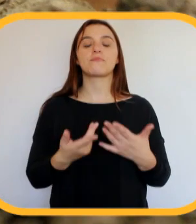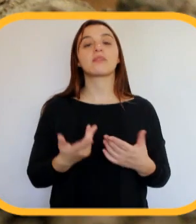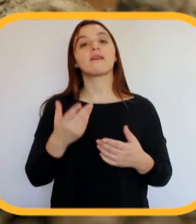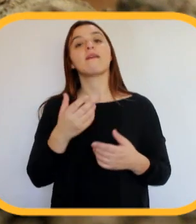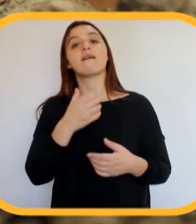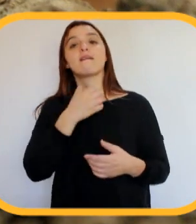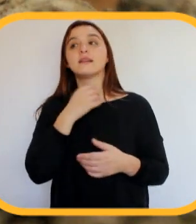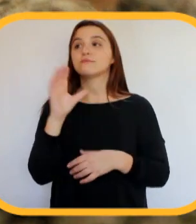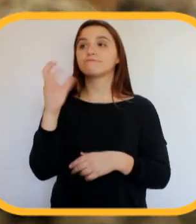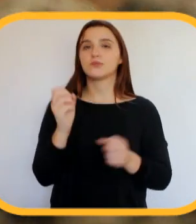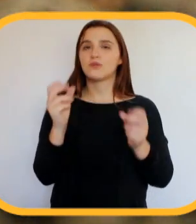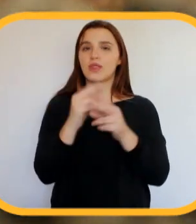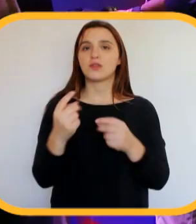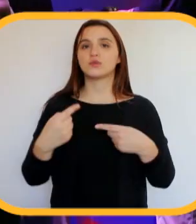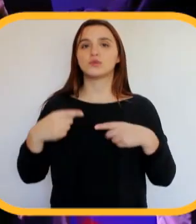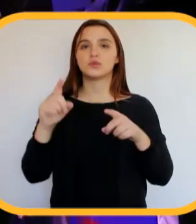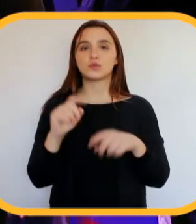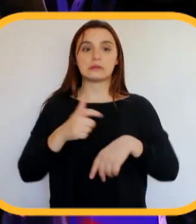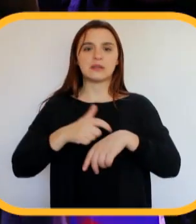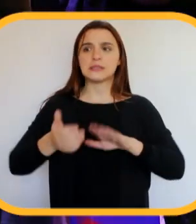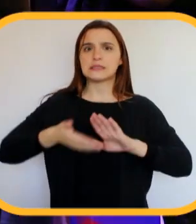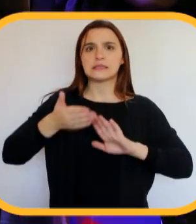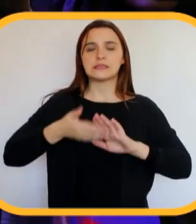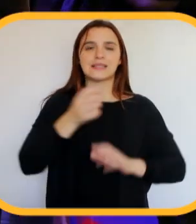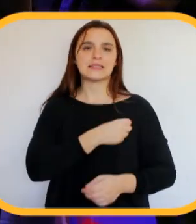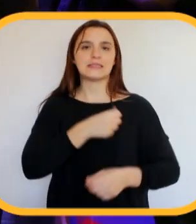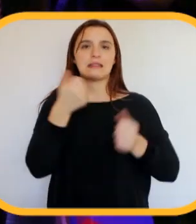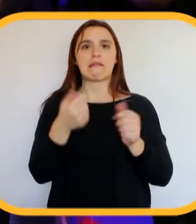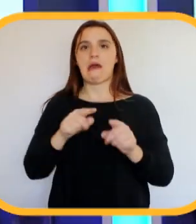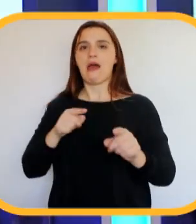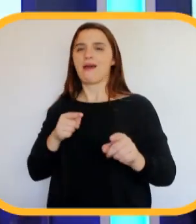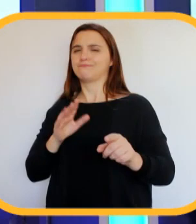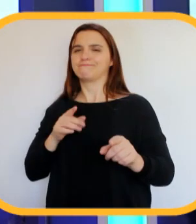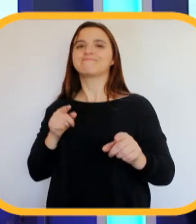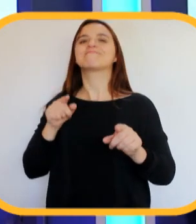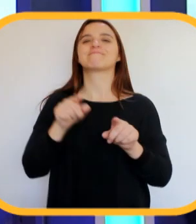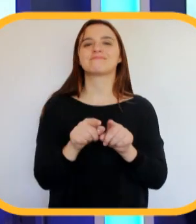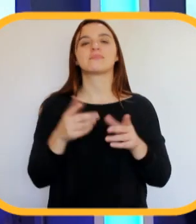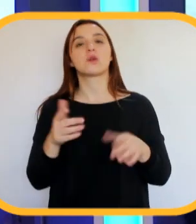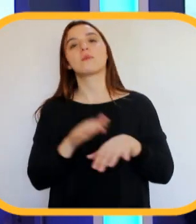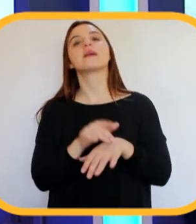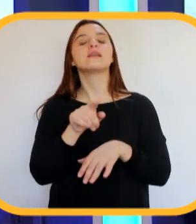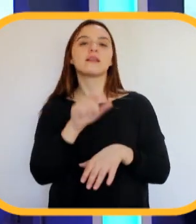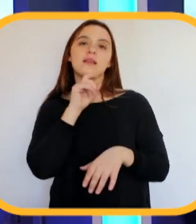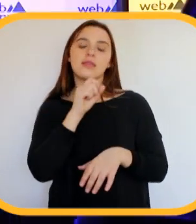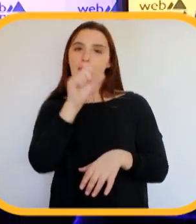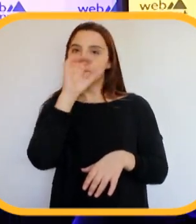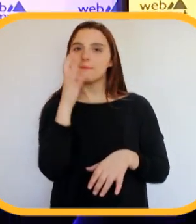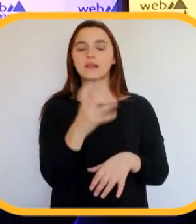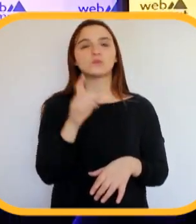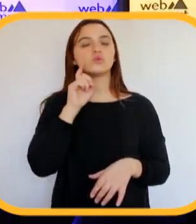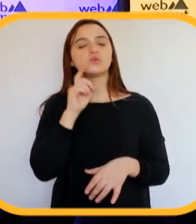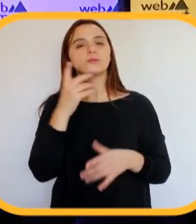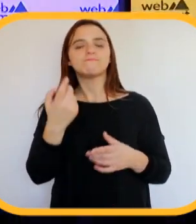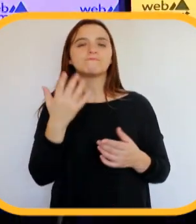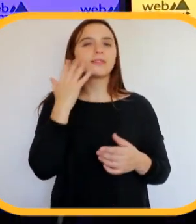A crise climática já não é uma novidade e nesta corrida contra o tempo nem as cidades querem ficar para trás. Para isso, e com a preservação do meio